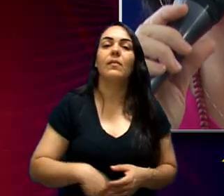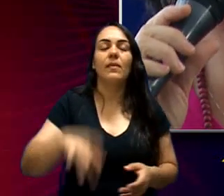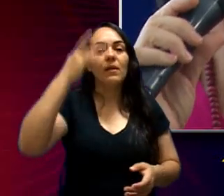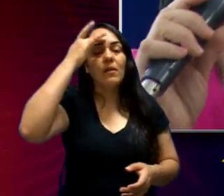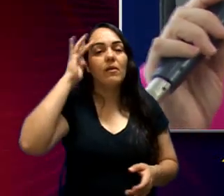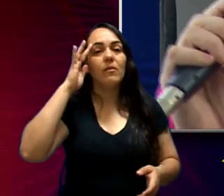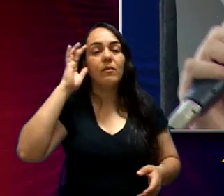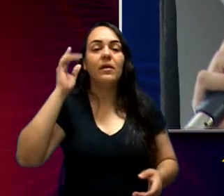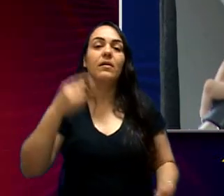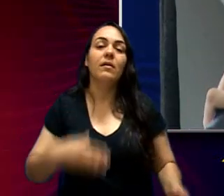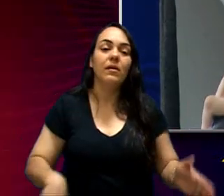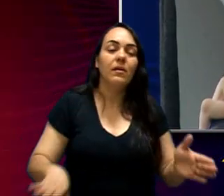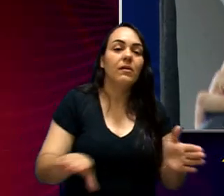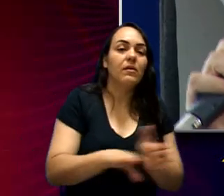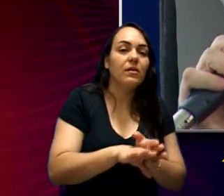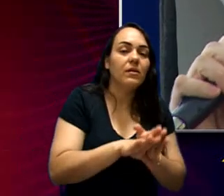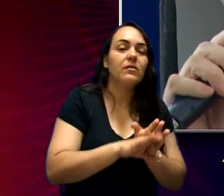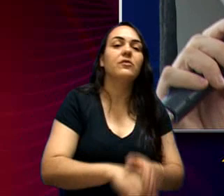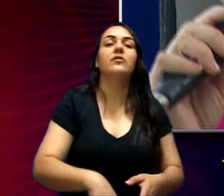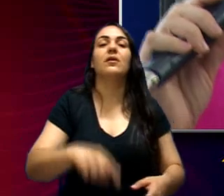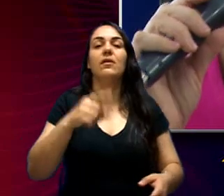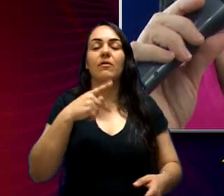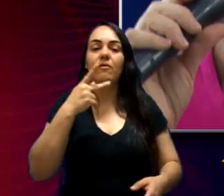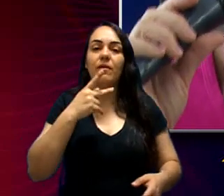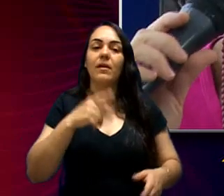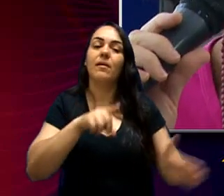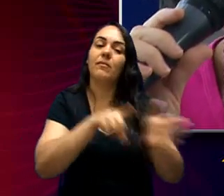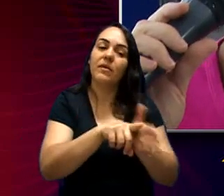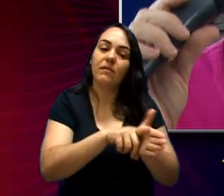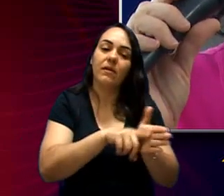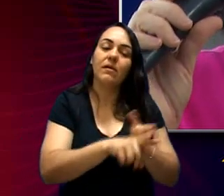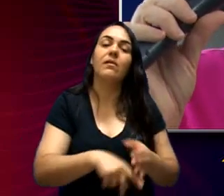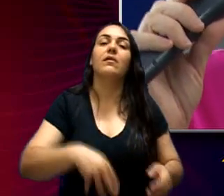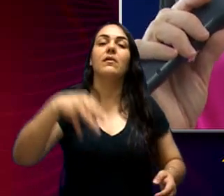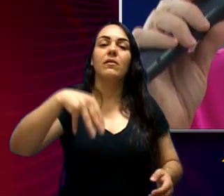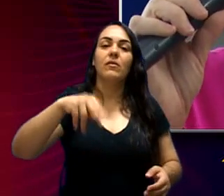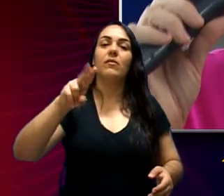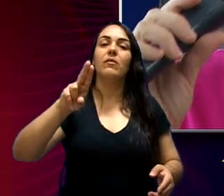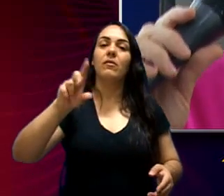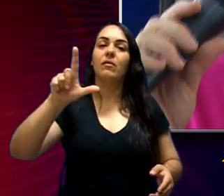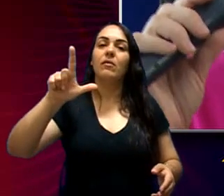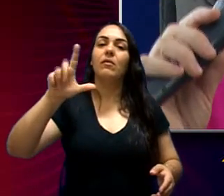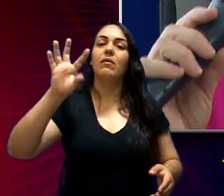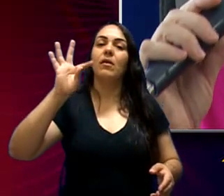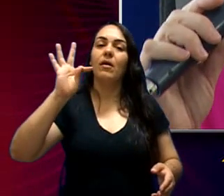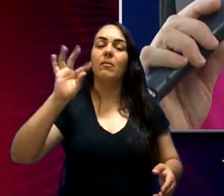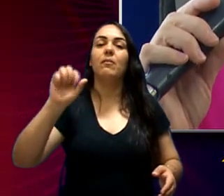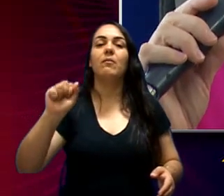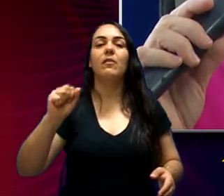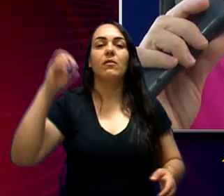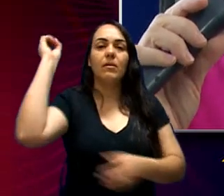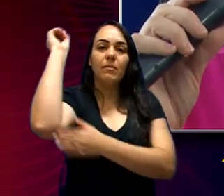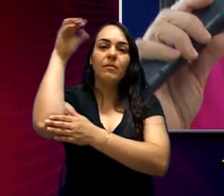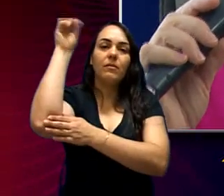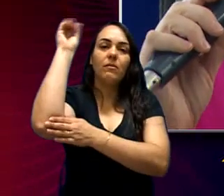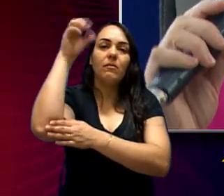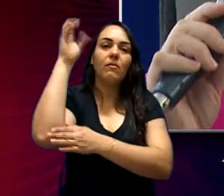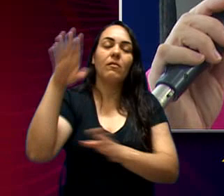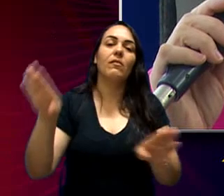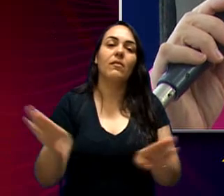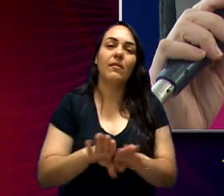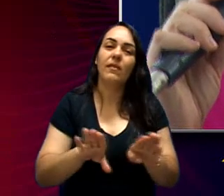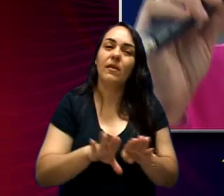pessoas que vão pessoalmente até a Urbis questionar aí a multa, e daí precisa levar autenticado, precisa